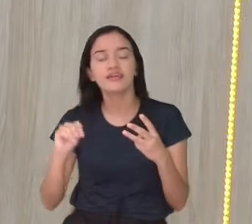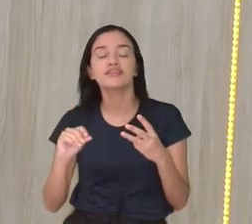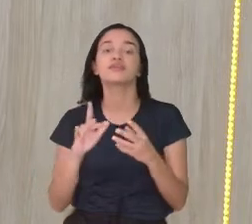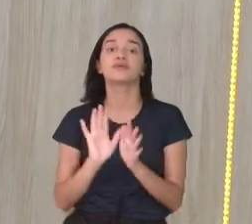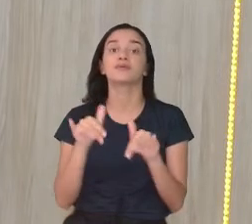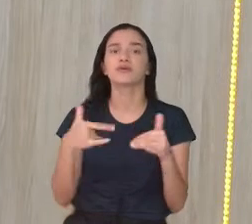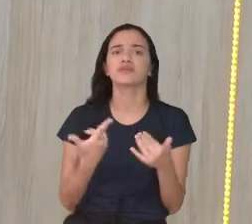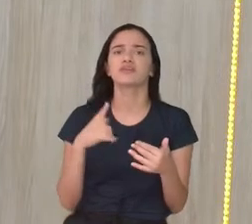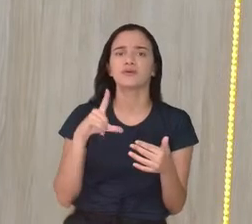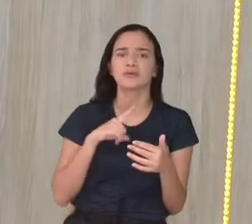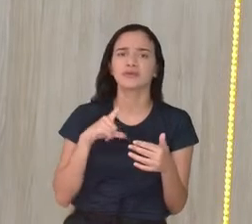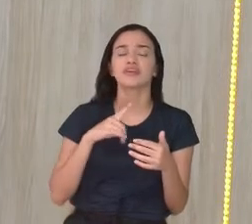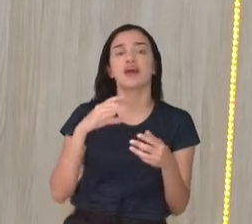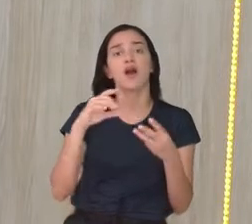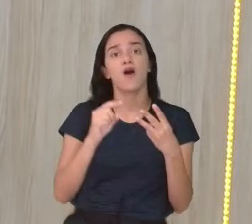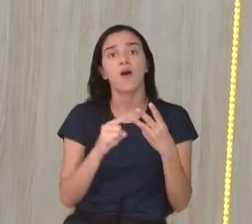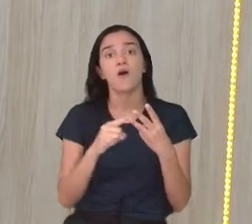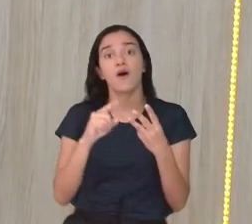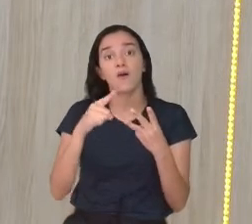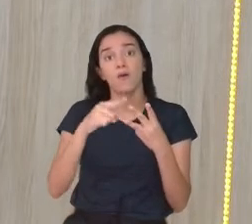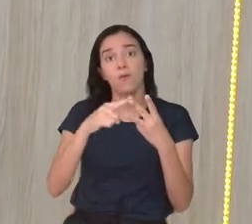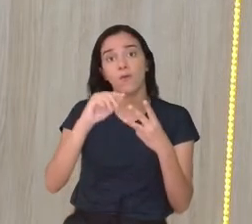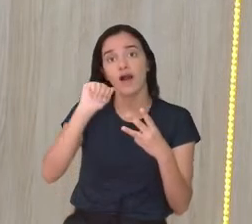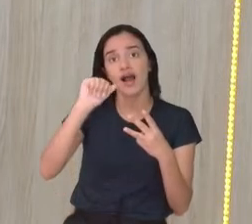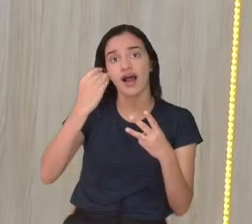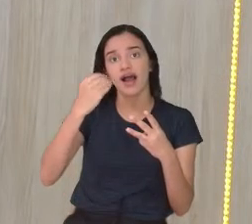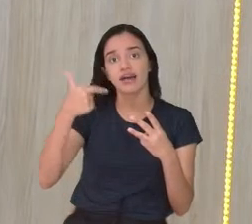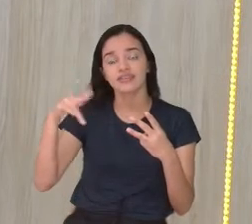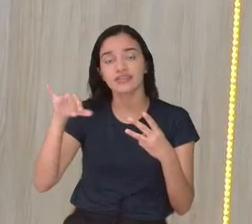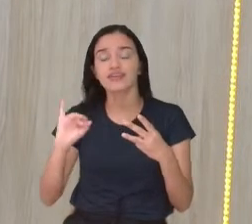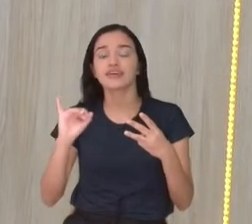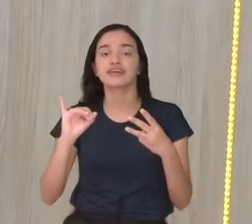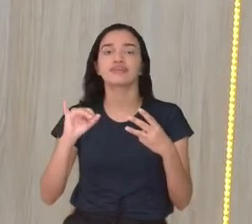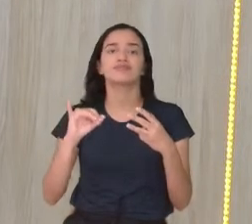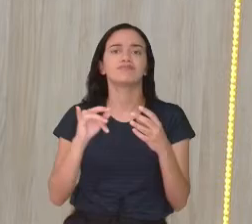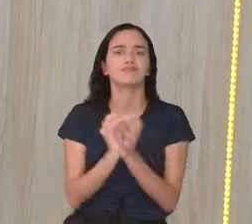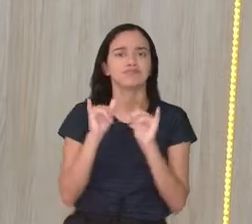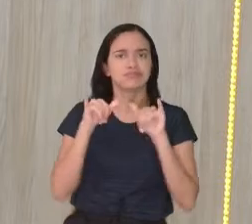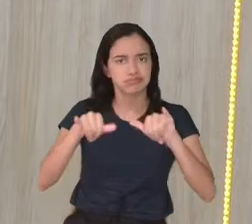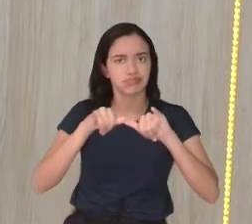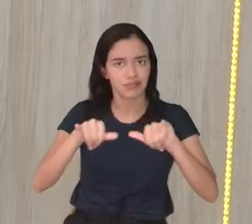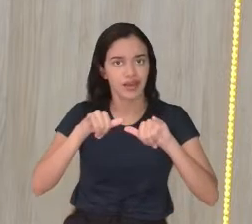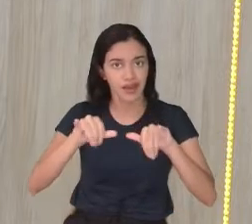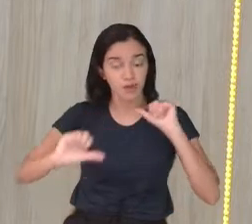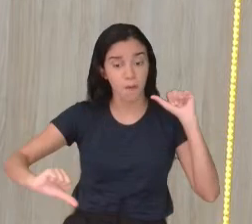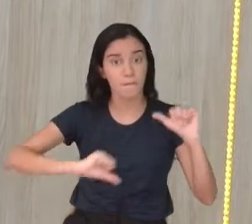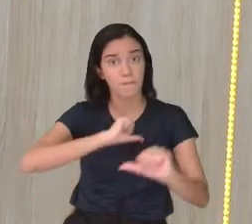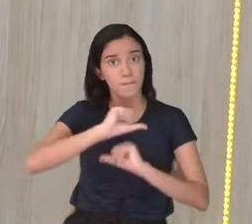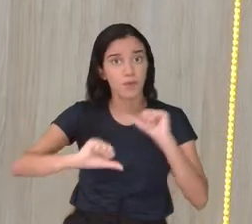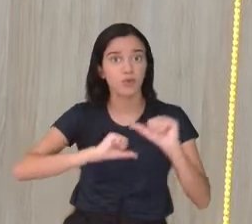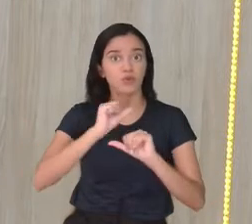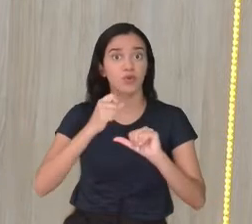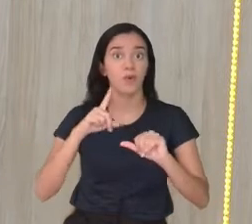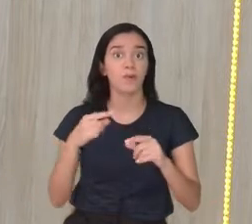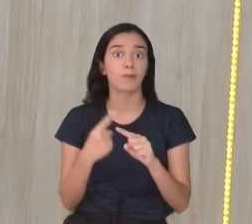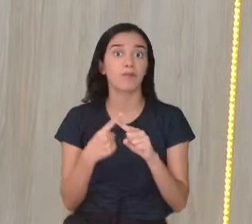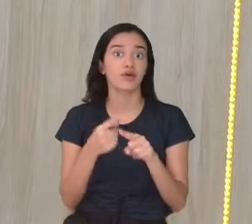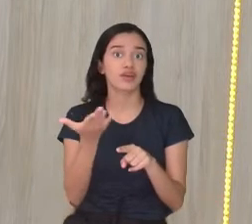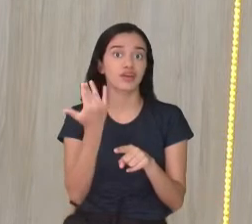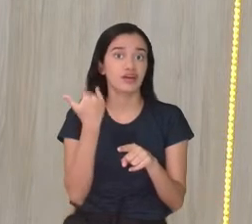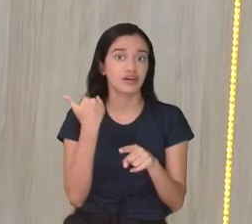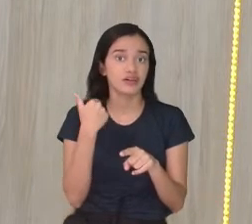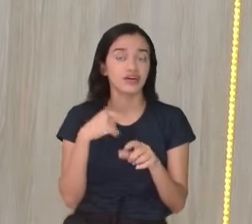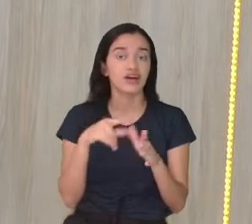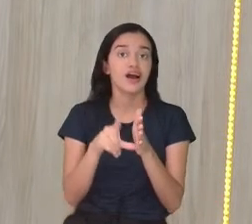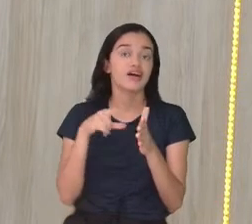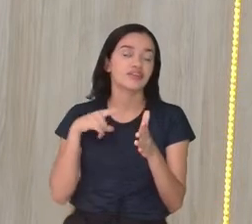enorme. Aí chegou lá o Açaí Atacadista, mudou aquela paisagem. Então você vê, né? O homem ali, através do trabalho,